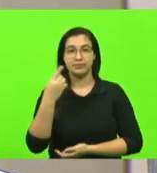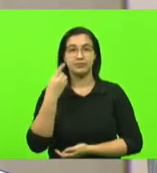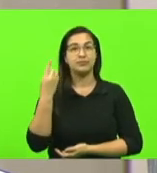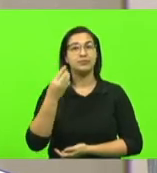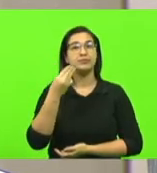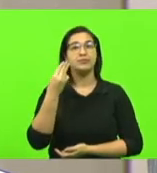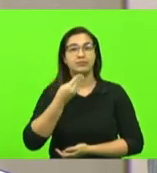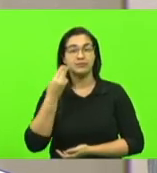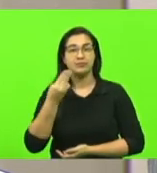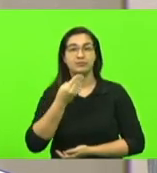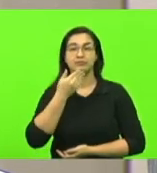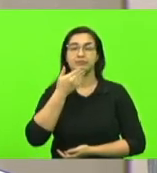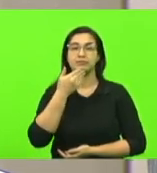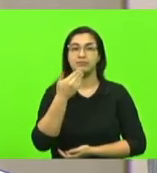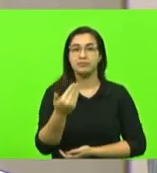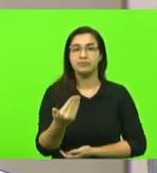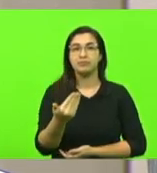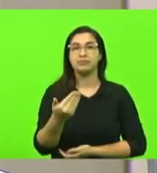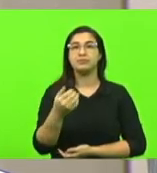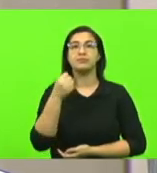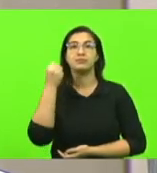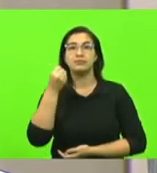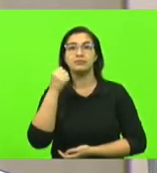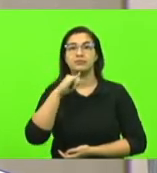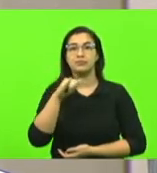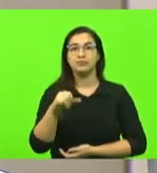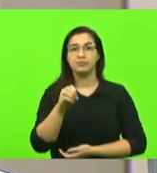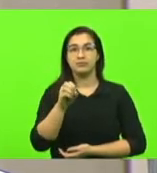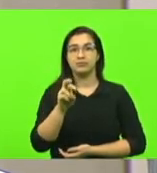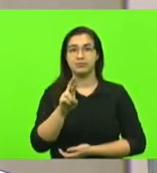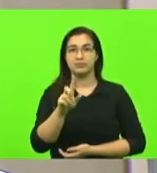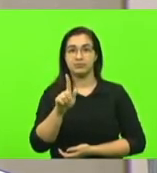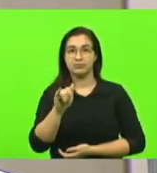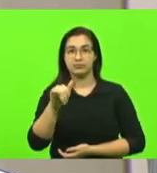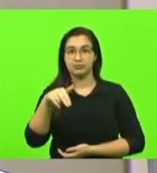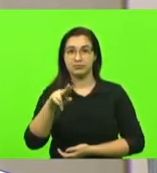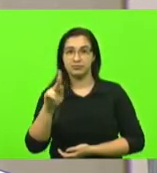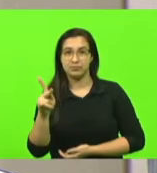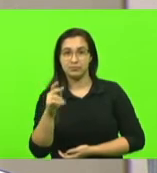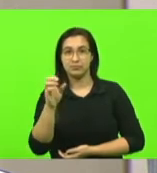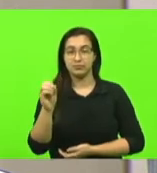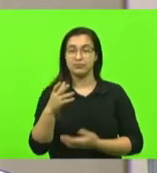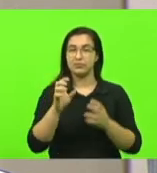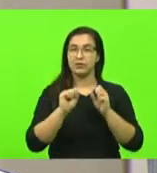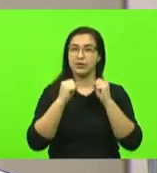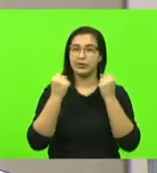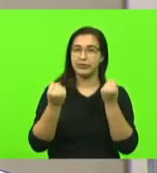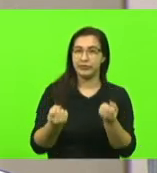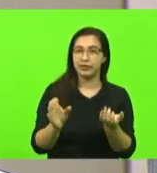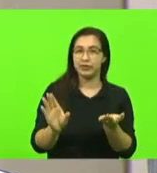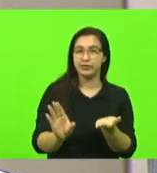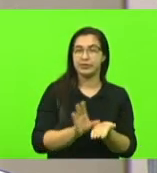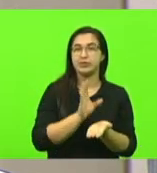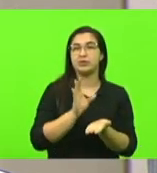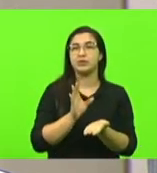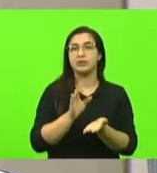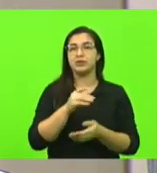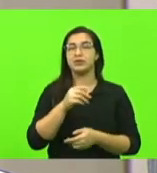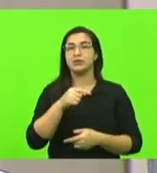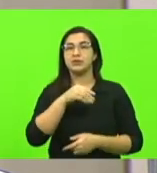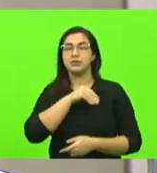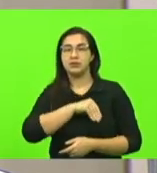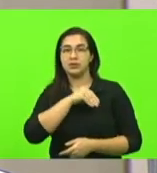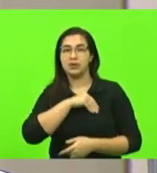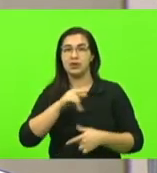Machado, apelando ao senador Jorginho Melo e à deputada federal Carmen Zanotto, que defendam o recebimento integral do salário para os trabalhadores